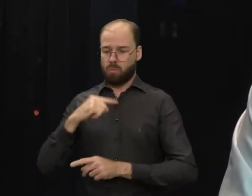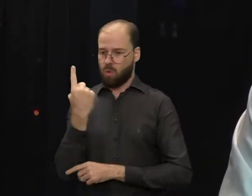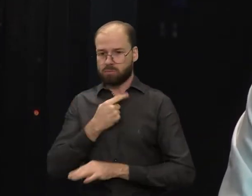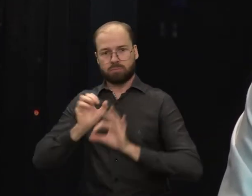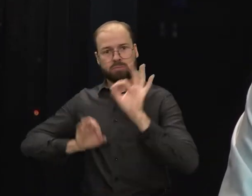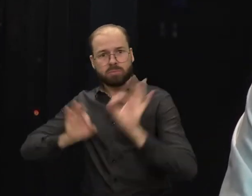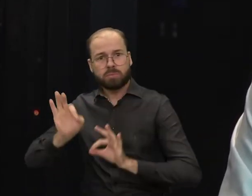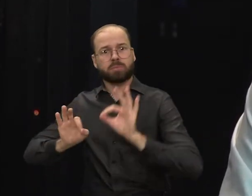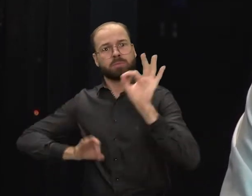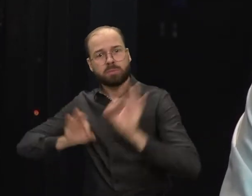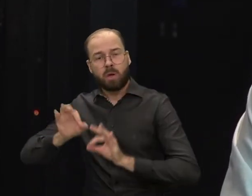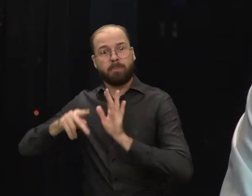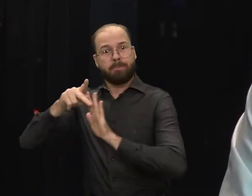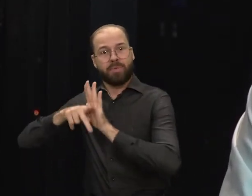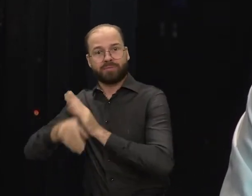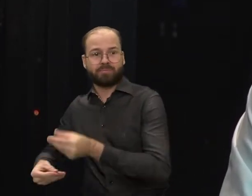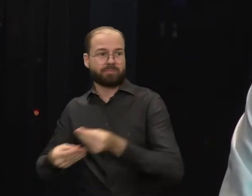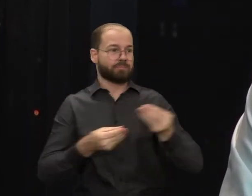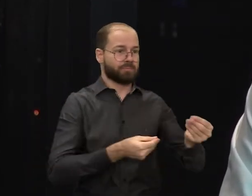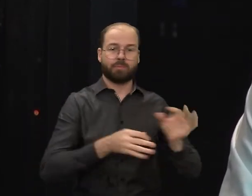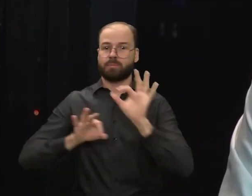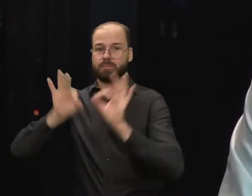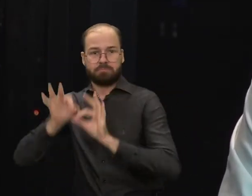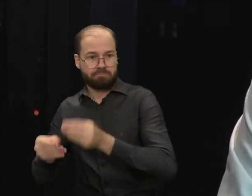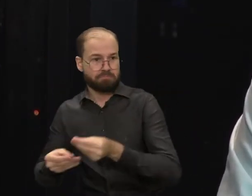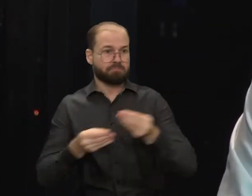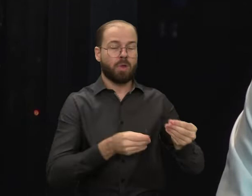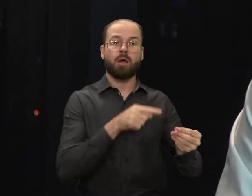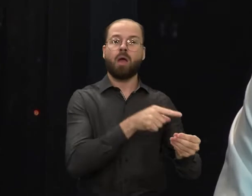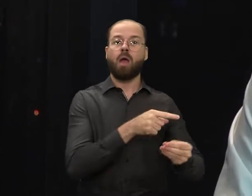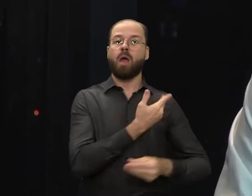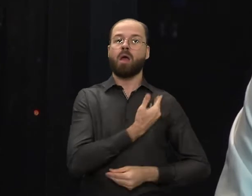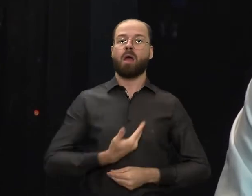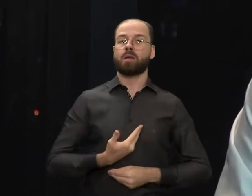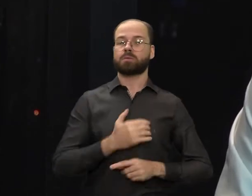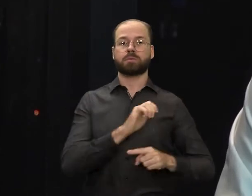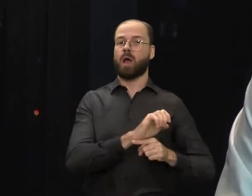E acaba que não é aplicado, né?